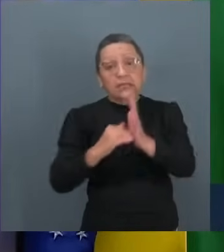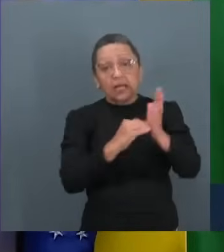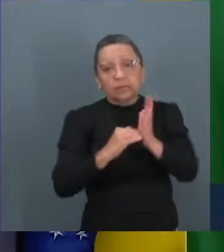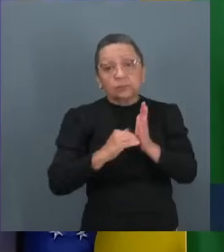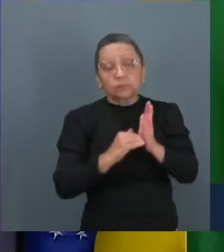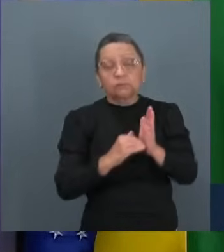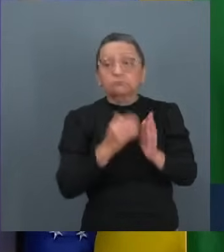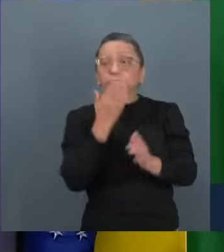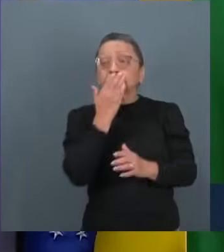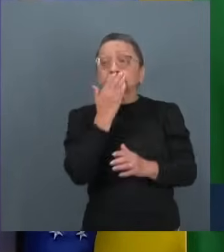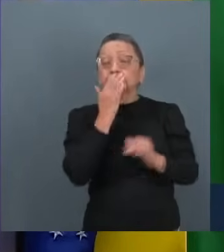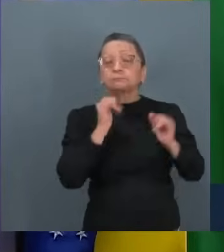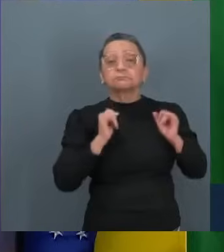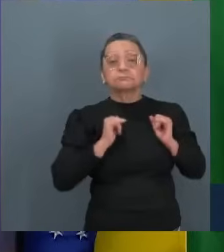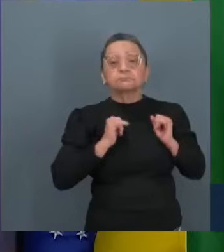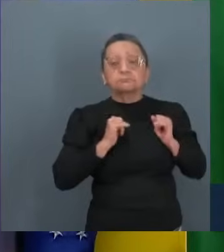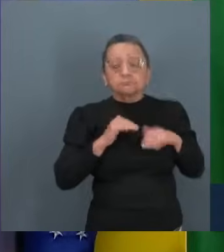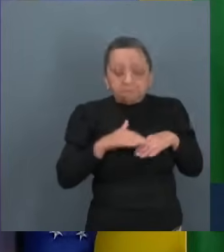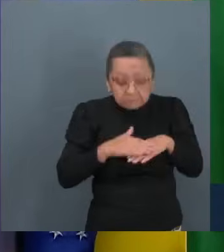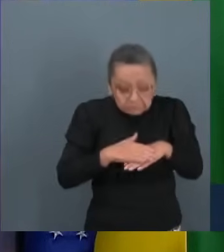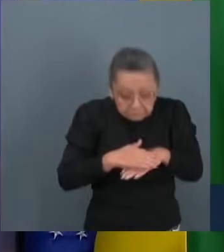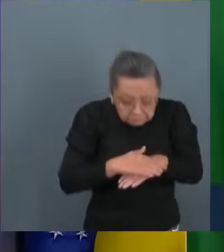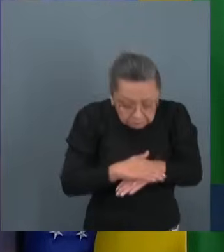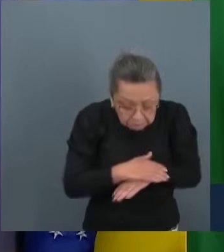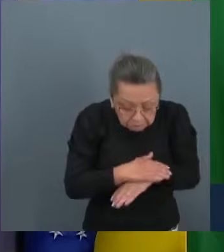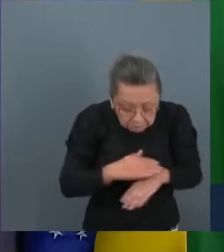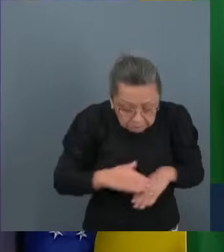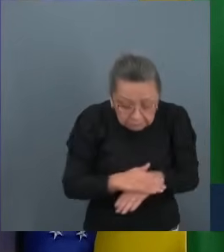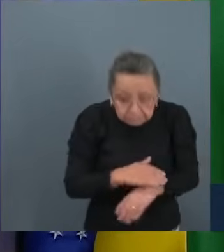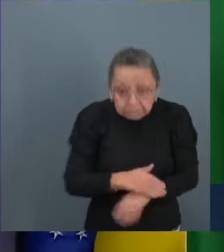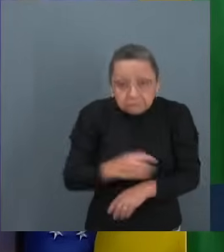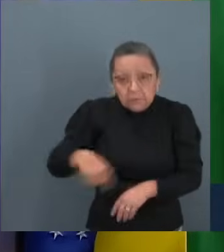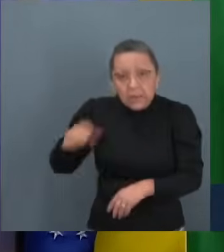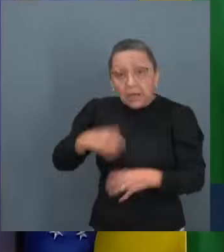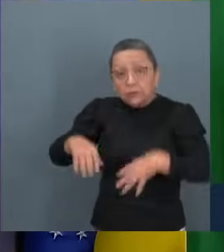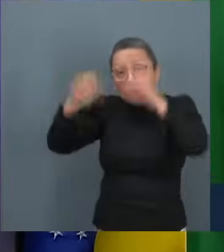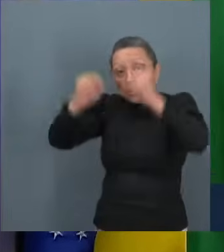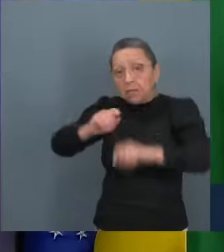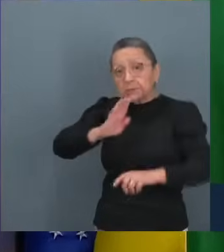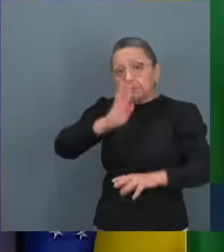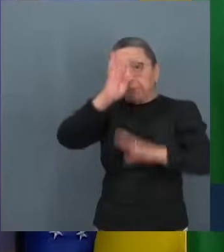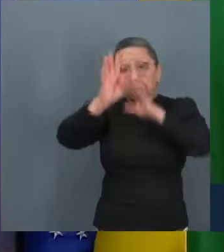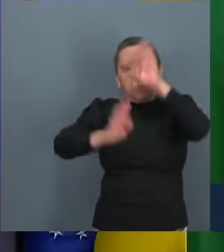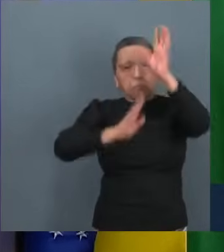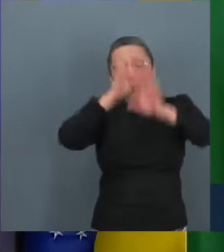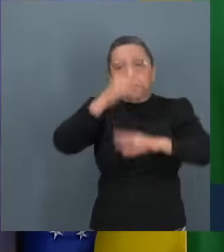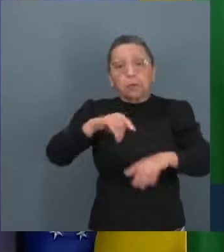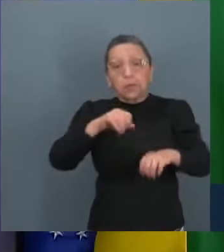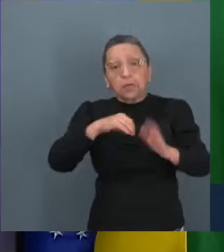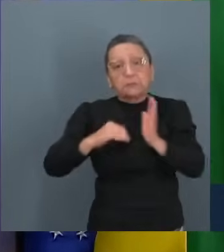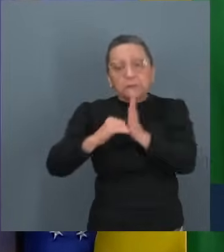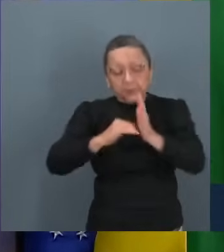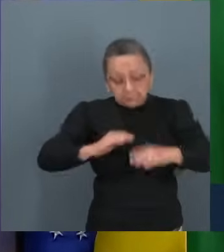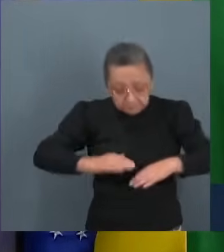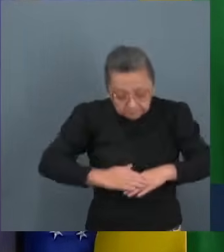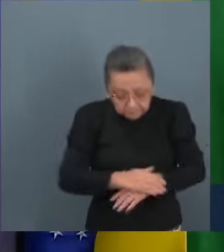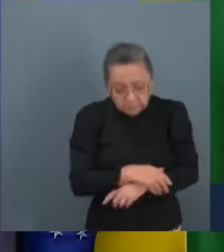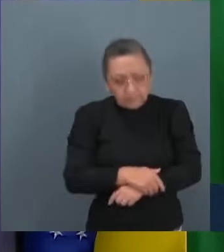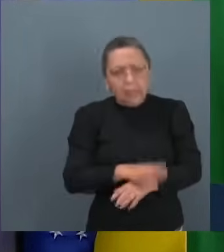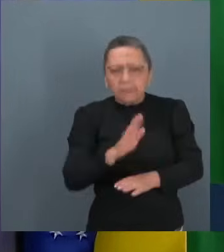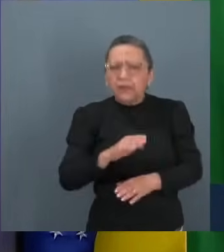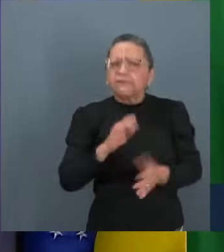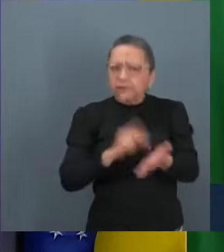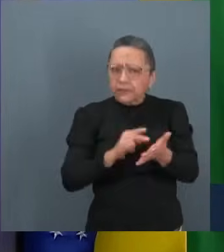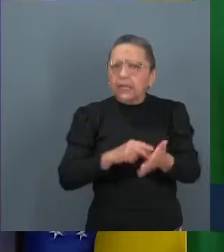está prostrado diante de tantos abusos de autoridades praticados por alguns ministros do STF. O povo pergunta nas